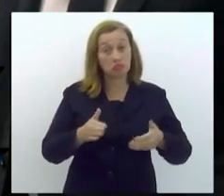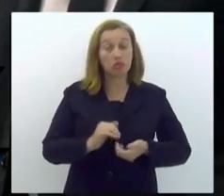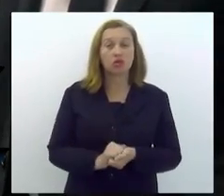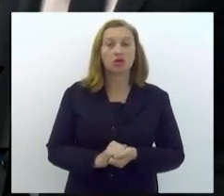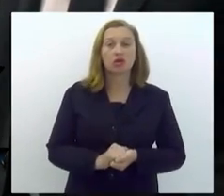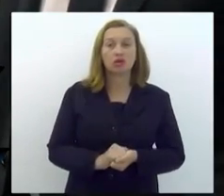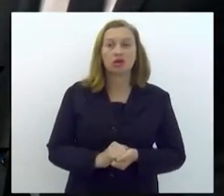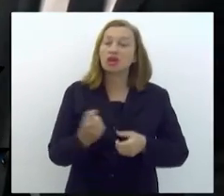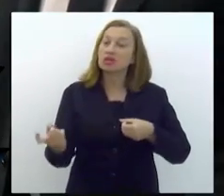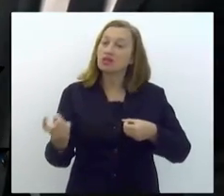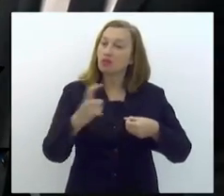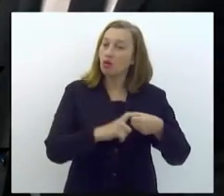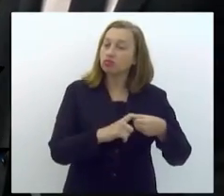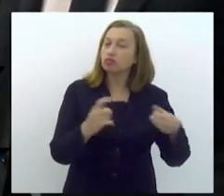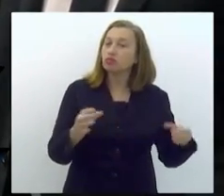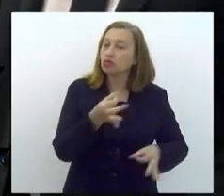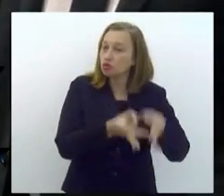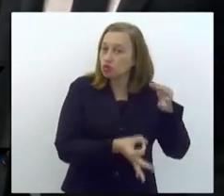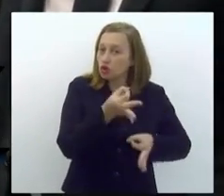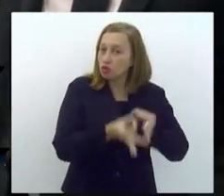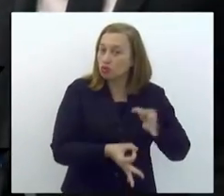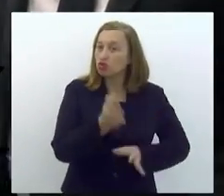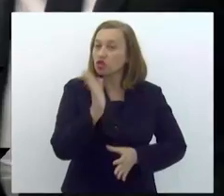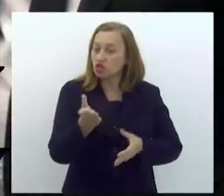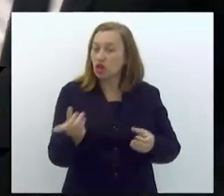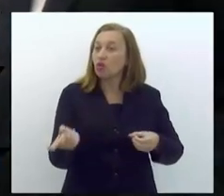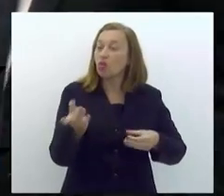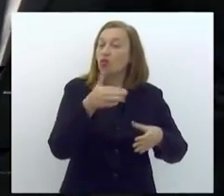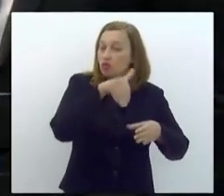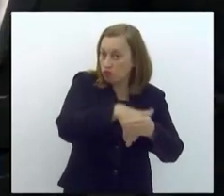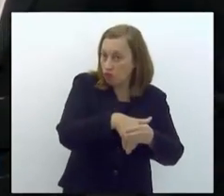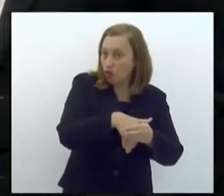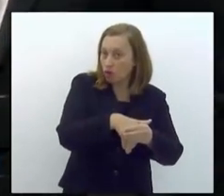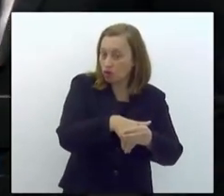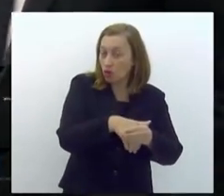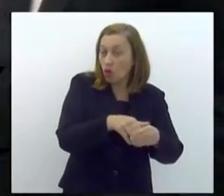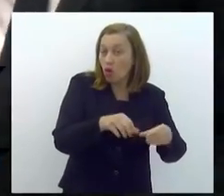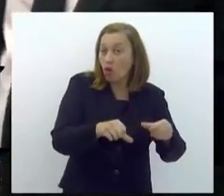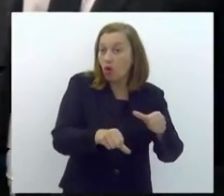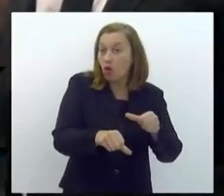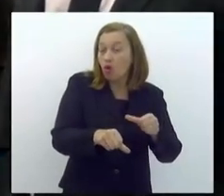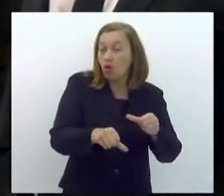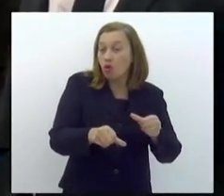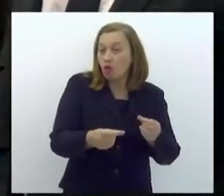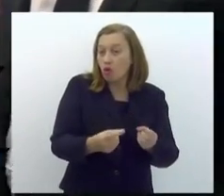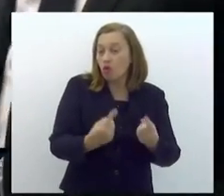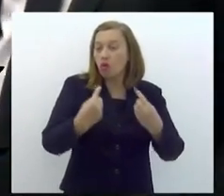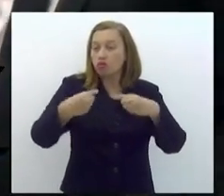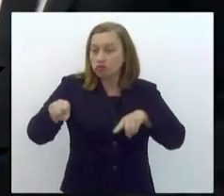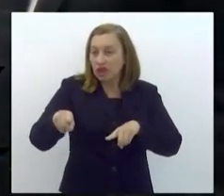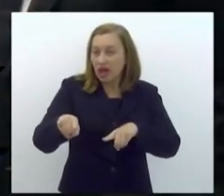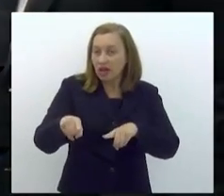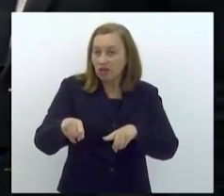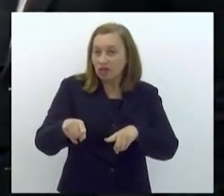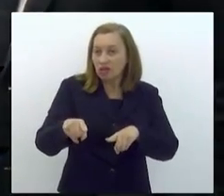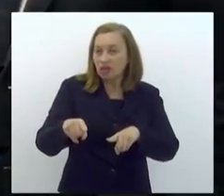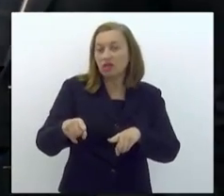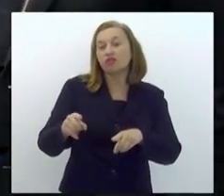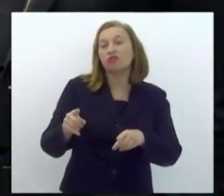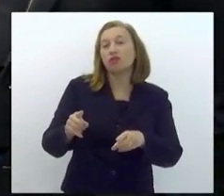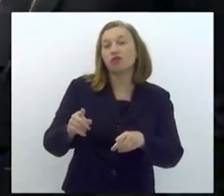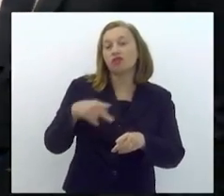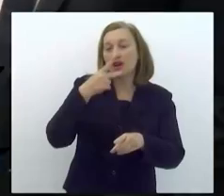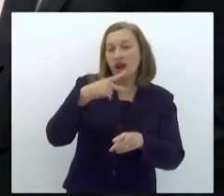retomada do julgamento já com o voto proferido contrário a decisão que foi proferida em dezembro